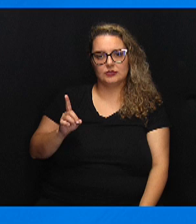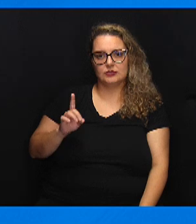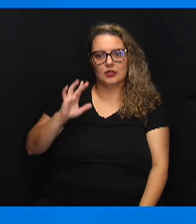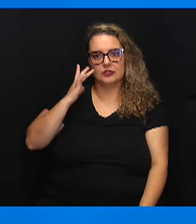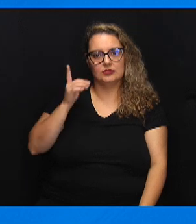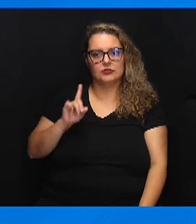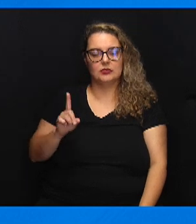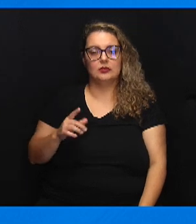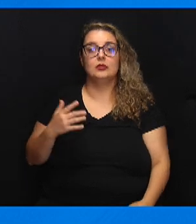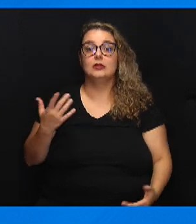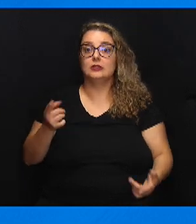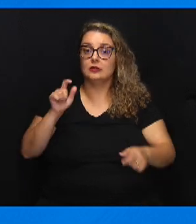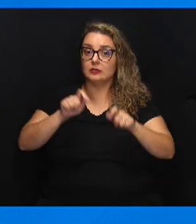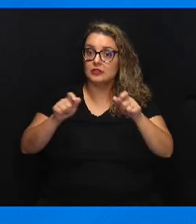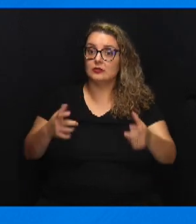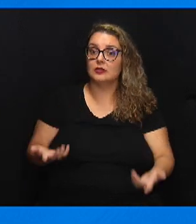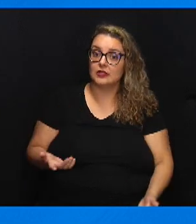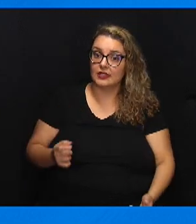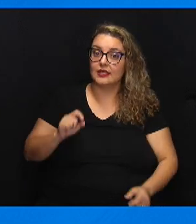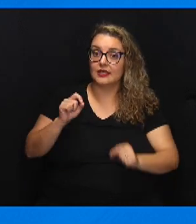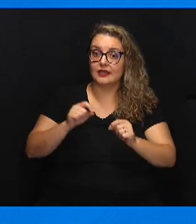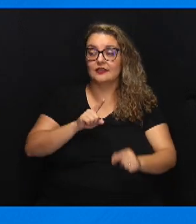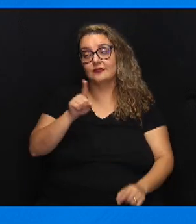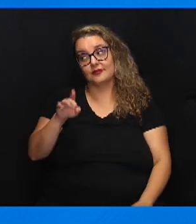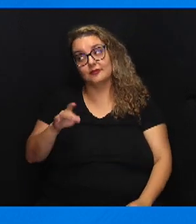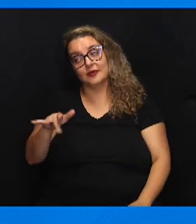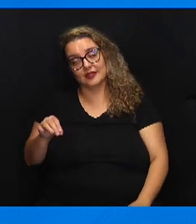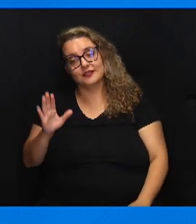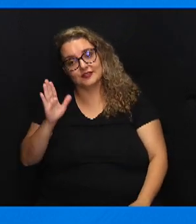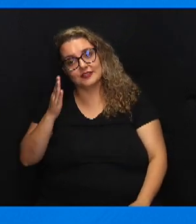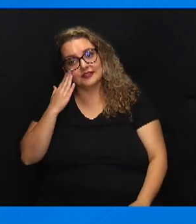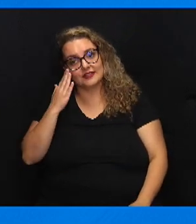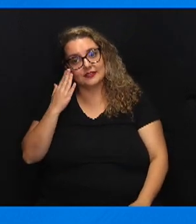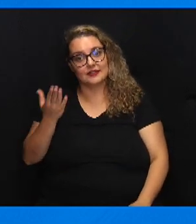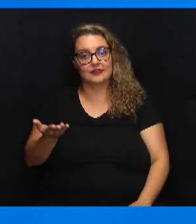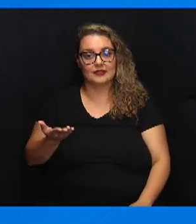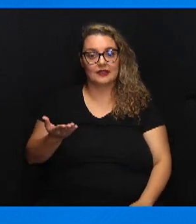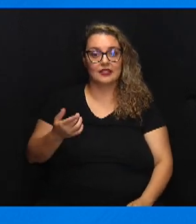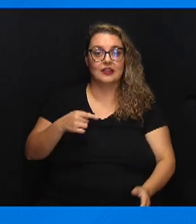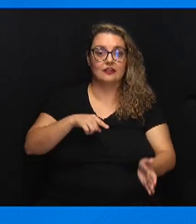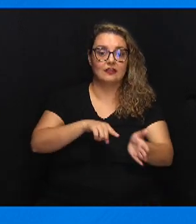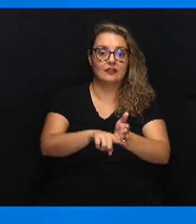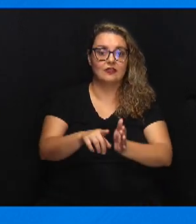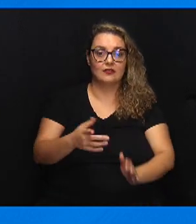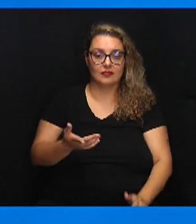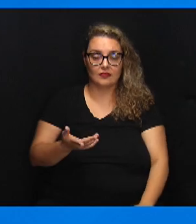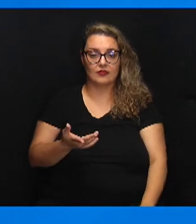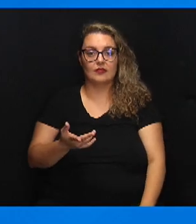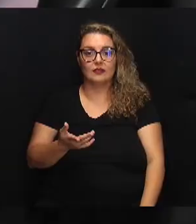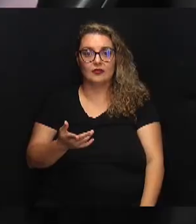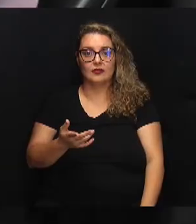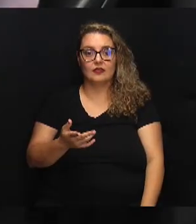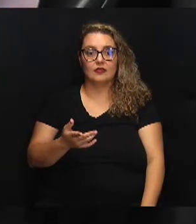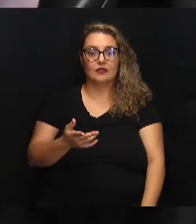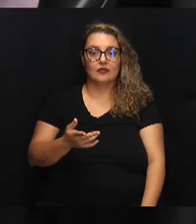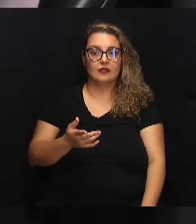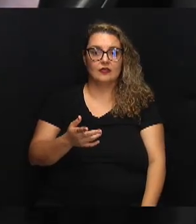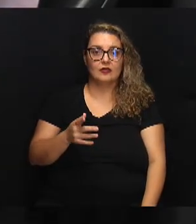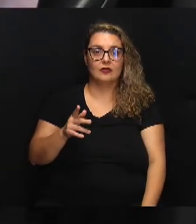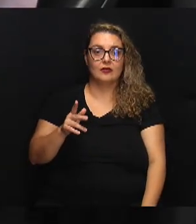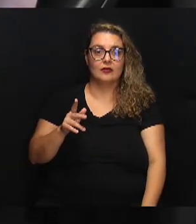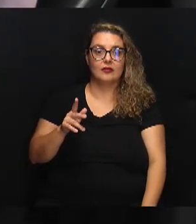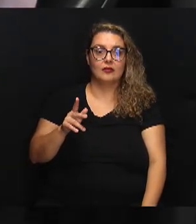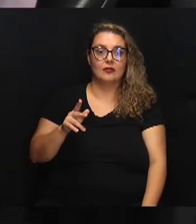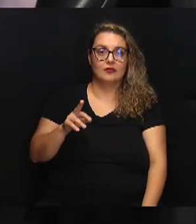Então, gente, olha, quem for em não. Barão... Aguardem. Eu vou perguntar para Verô. Verô, gente, é a assessora